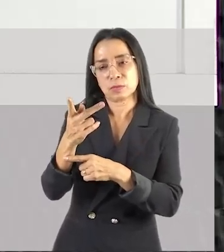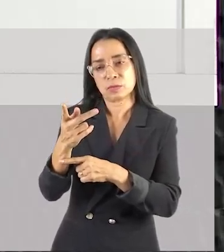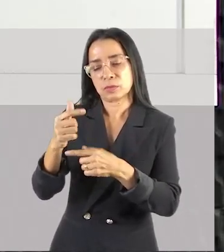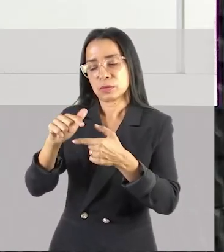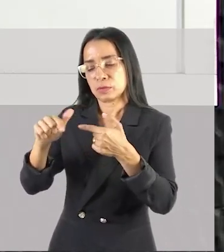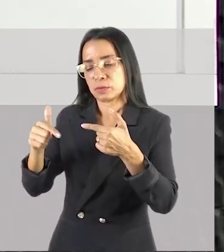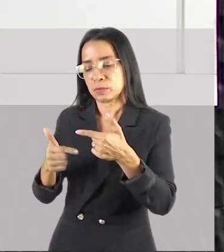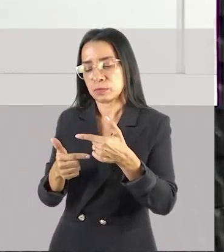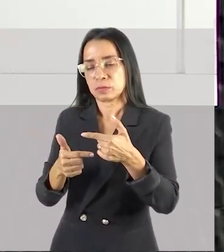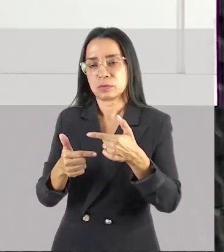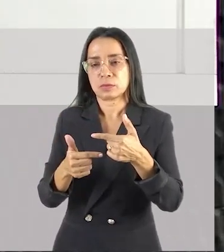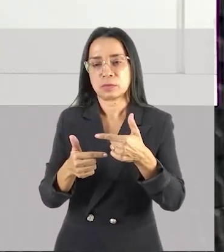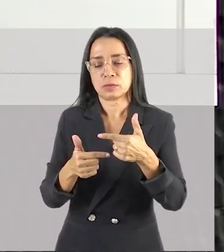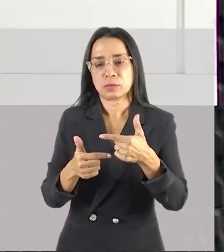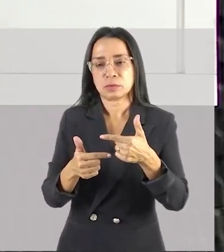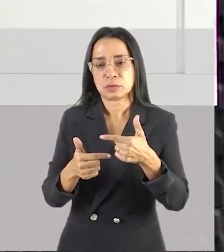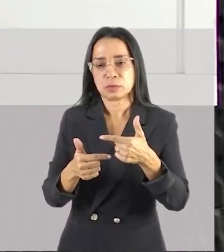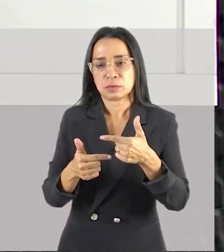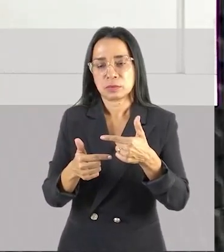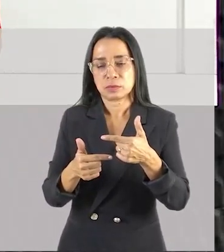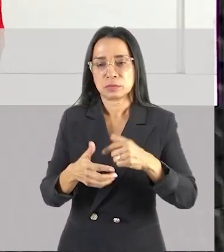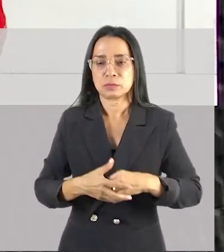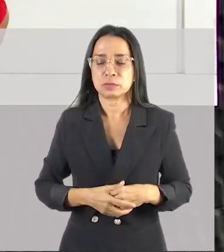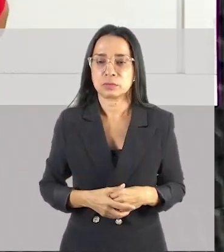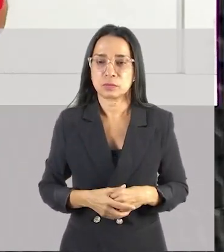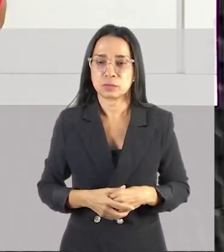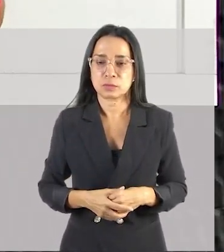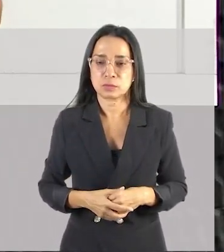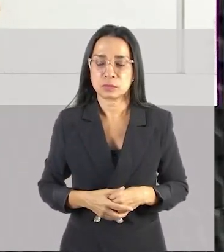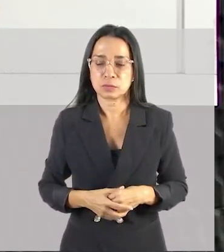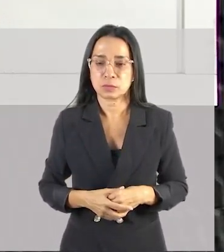Nosso triângulozinho aqui, ó, é um triângulo assim, ó.